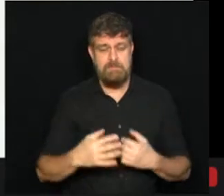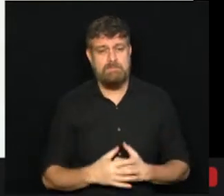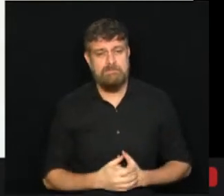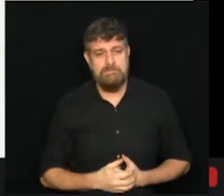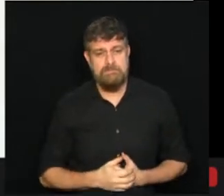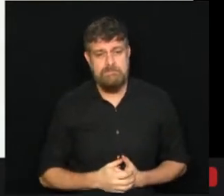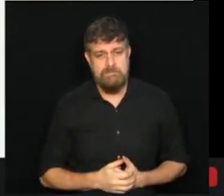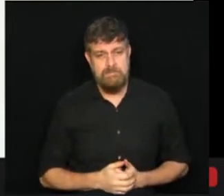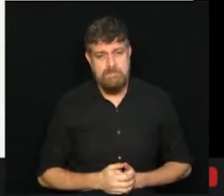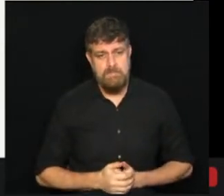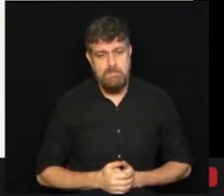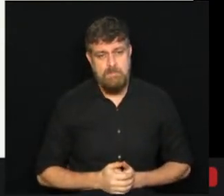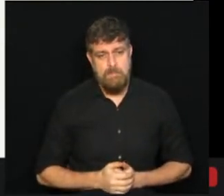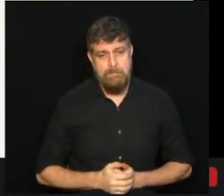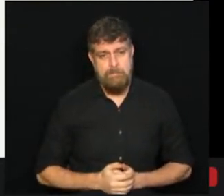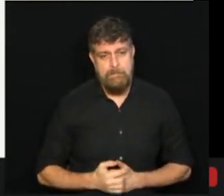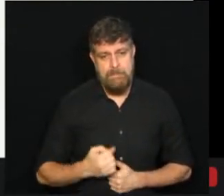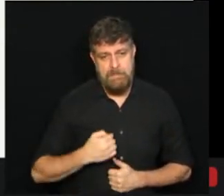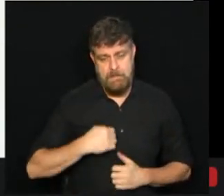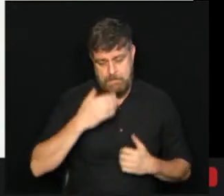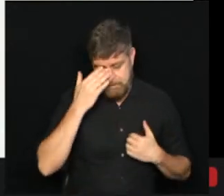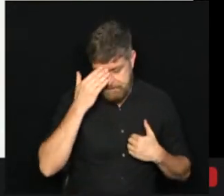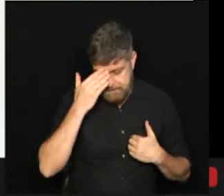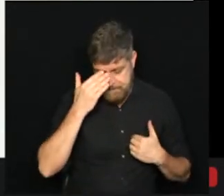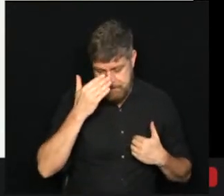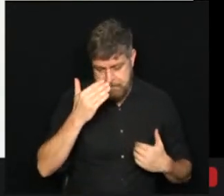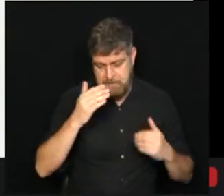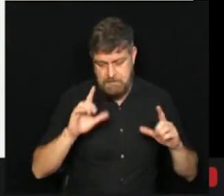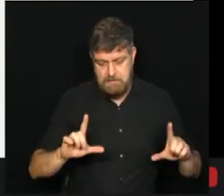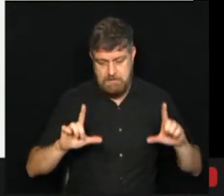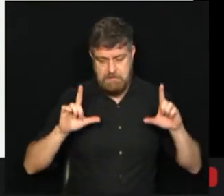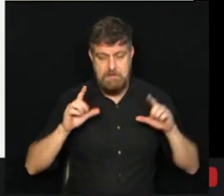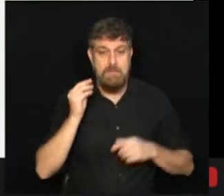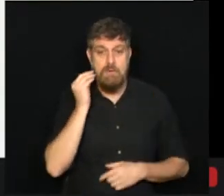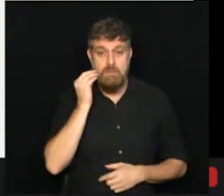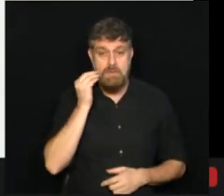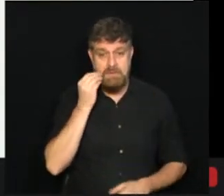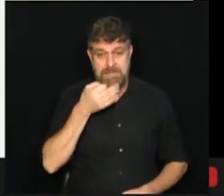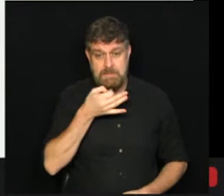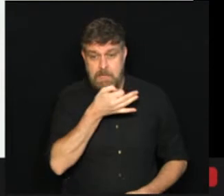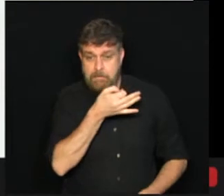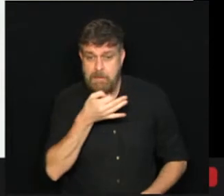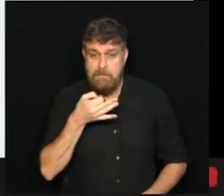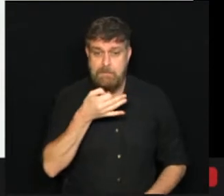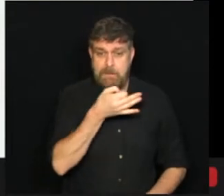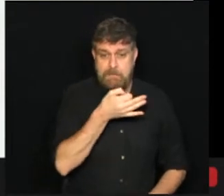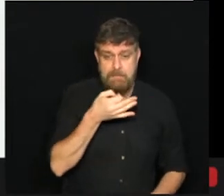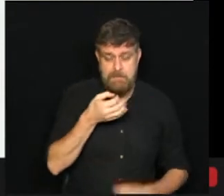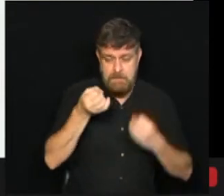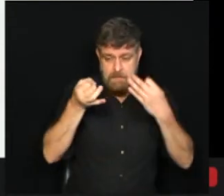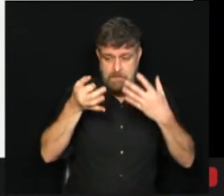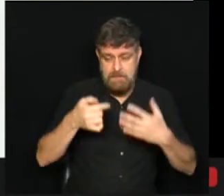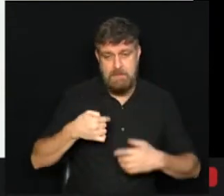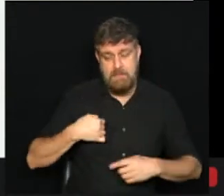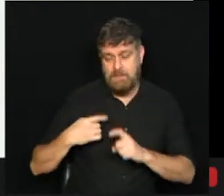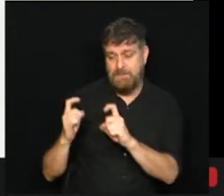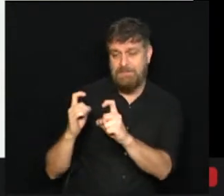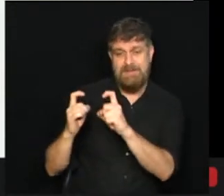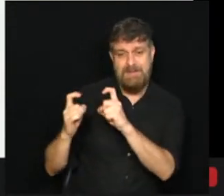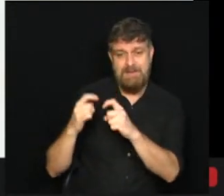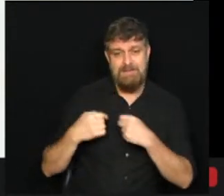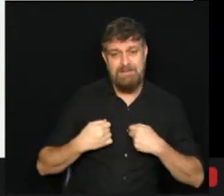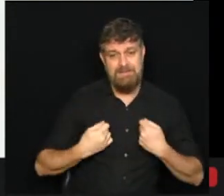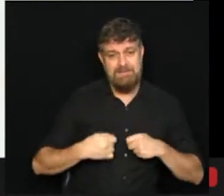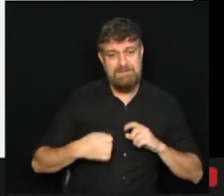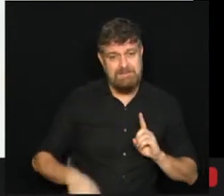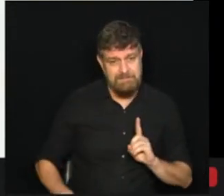nesse sentido. Então, eu agradeço imensamente a oportunidade de estar aqui falando um pouquinho. Vou para essa reunião, que nós vamos